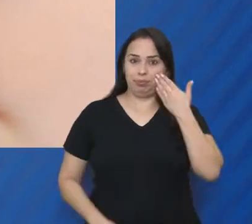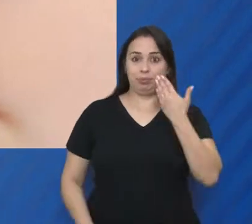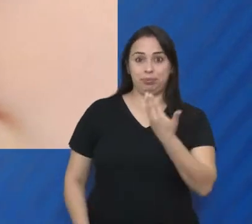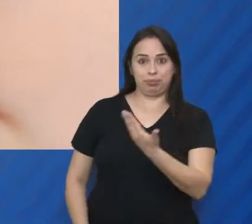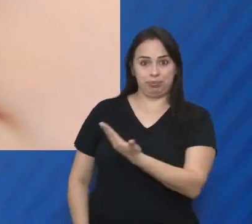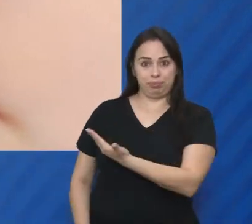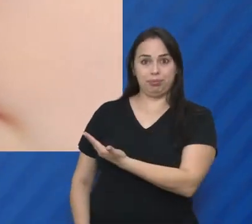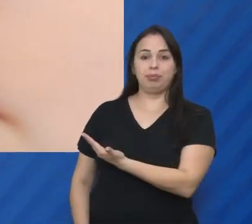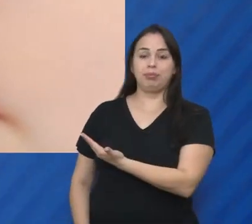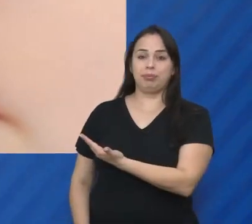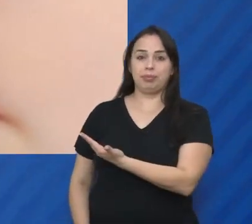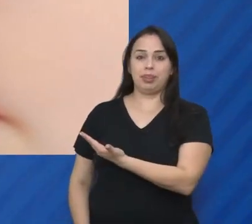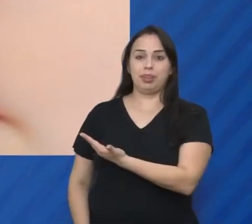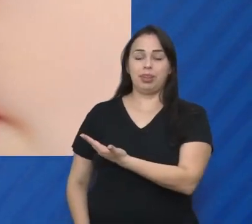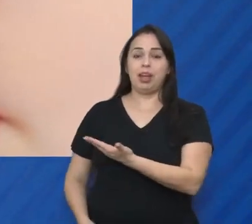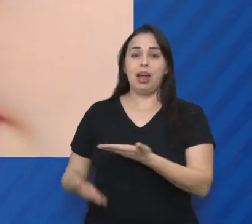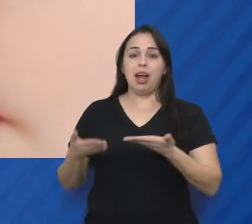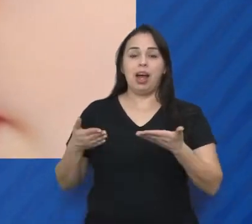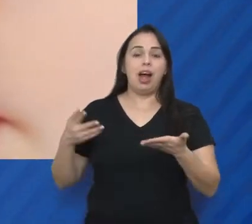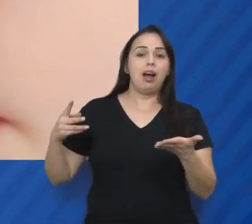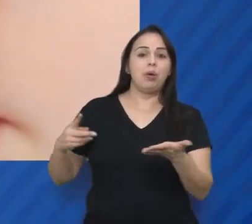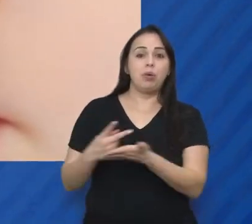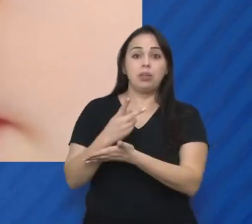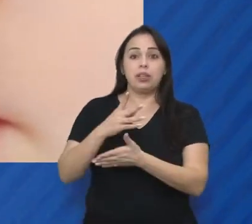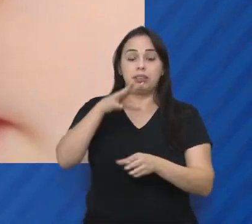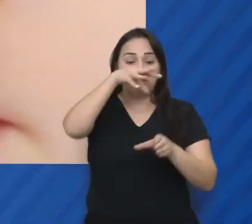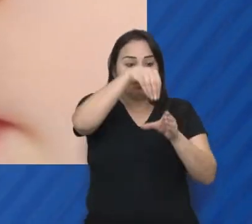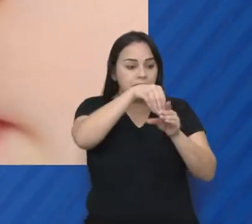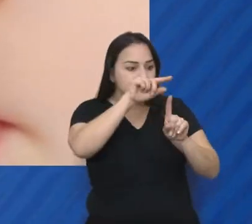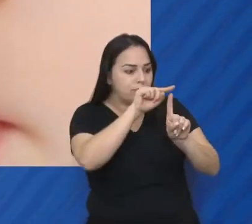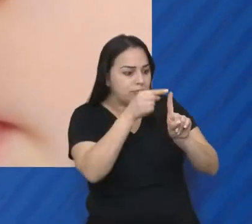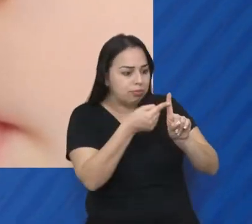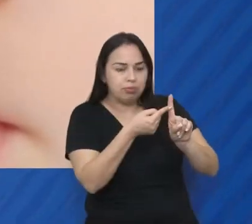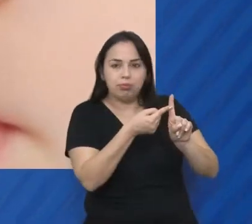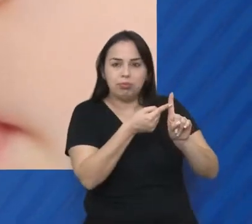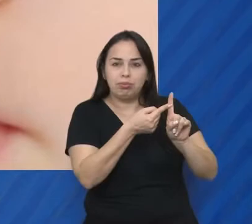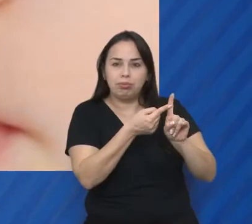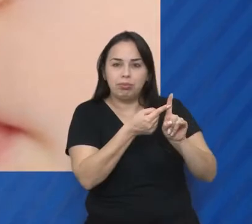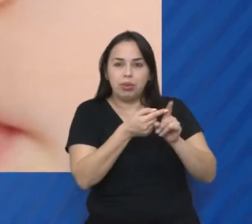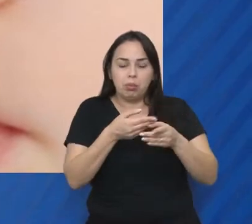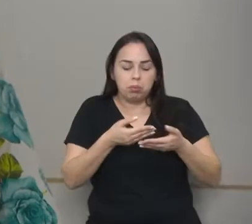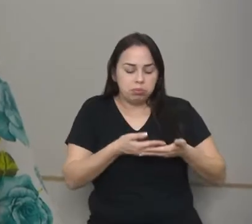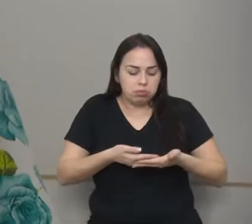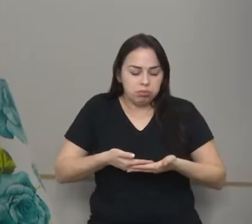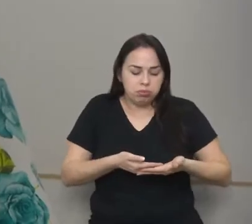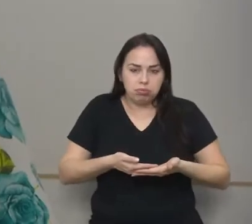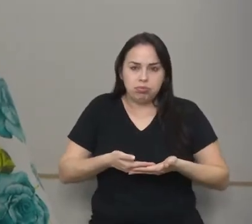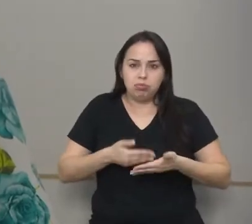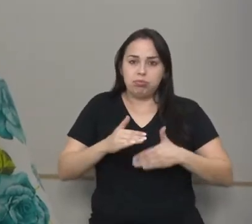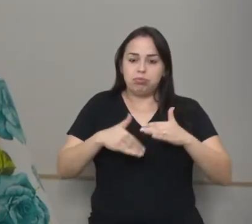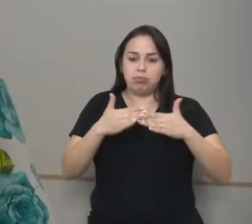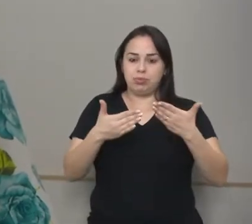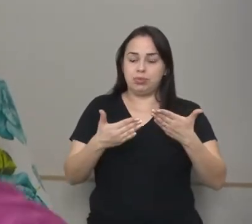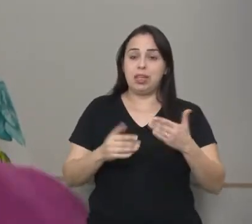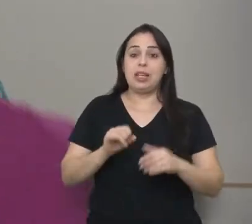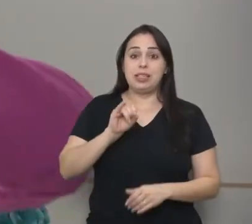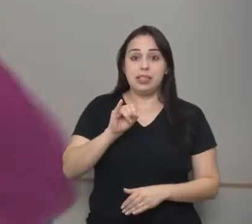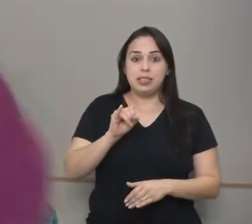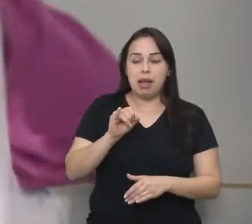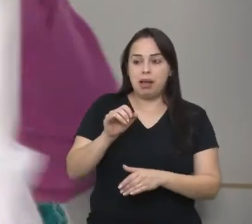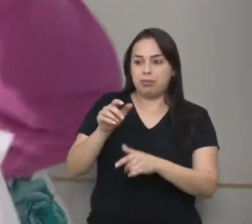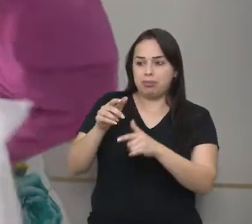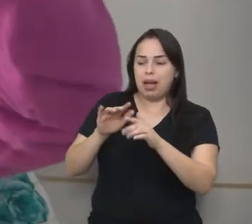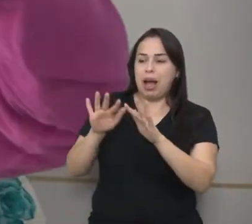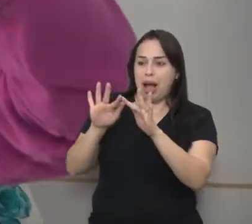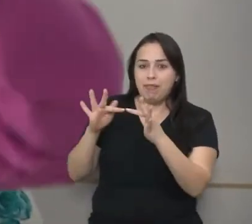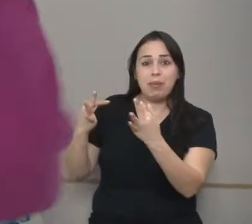uma má formação que acontece ainda durante a gestação, no desenvolvimento do embrião. Quem enfrenta essa situação com os